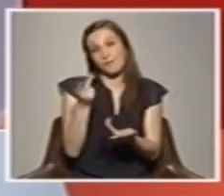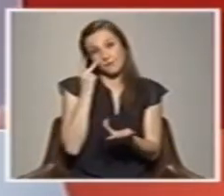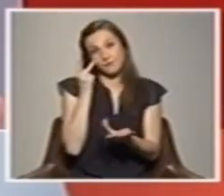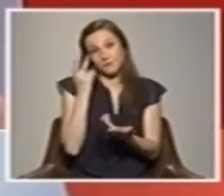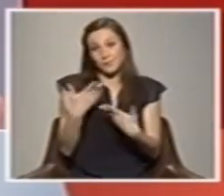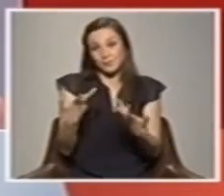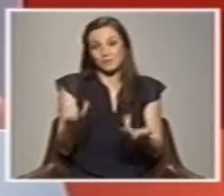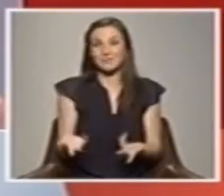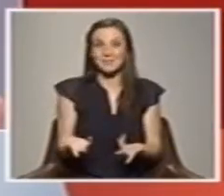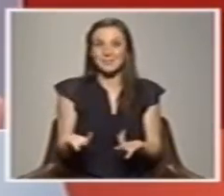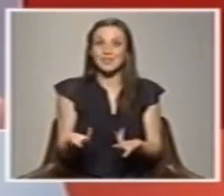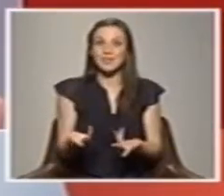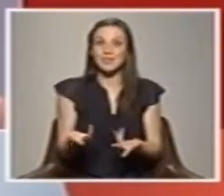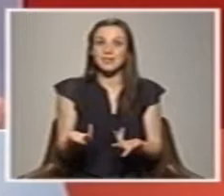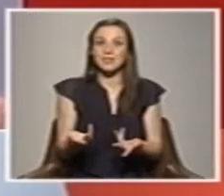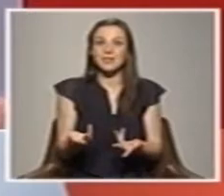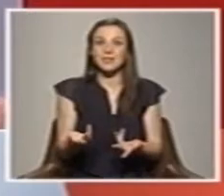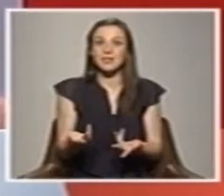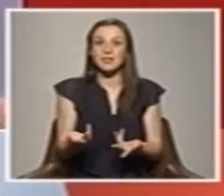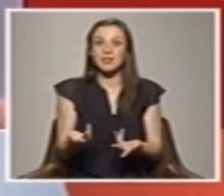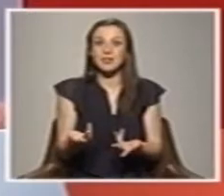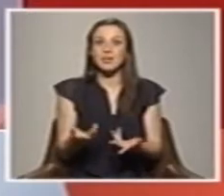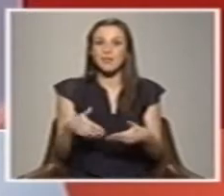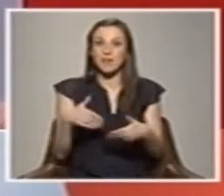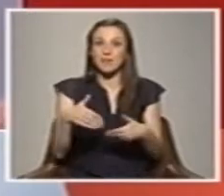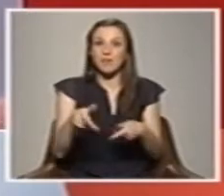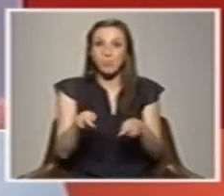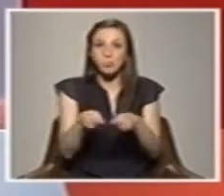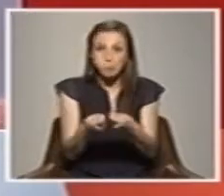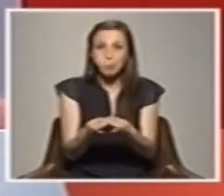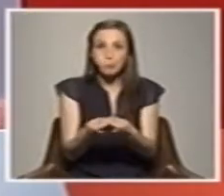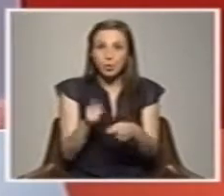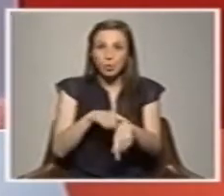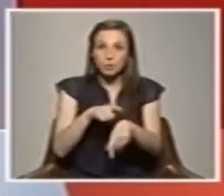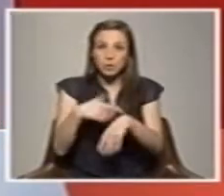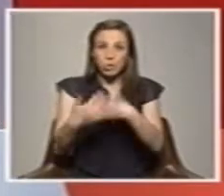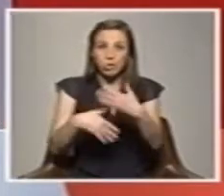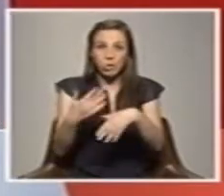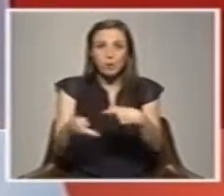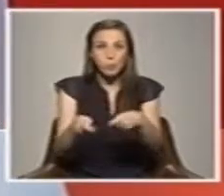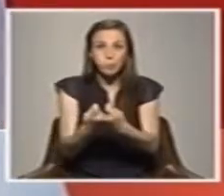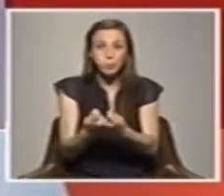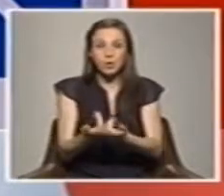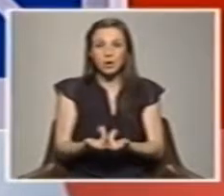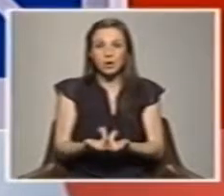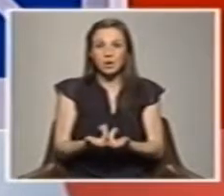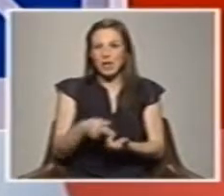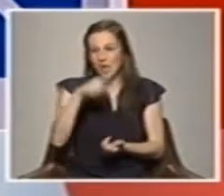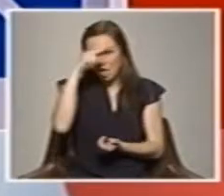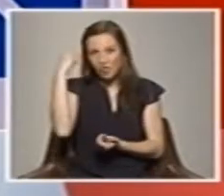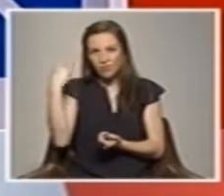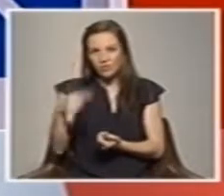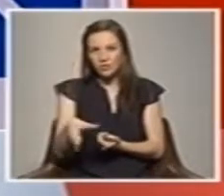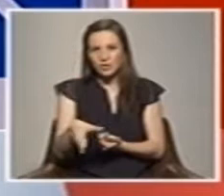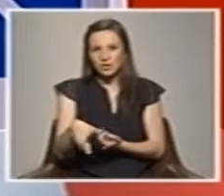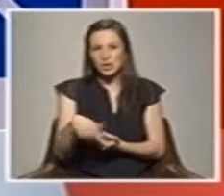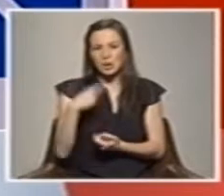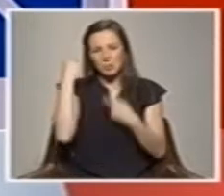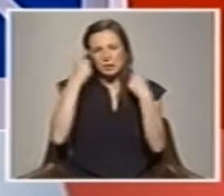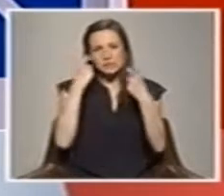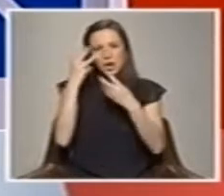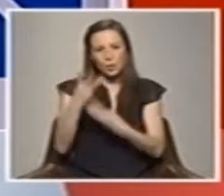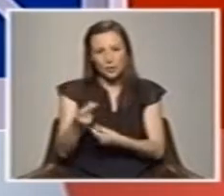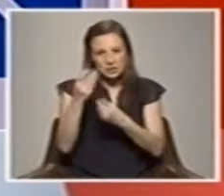estão... que se degradam naturalmente. Uhum. E, portanto... Portanto, é difícil planear previamente quantidades,